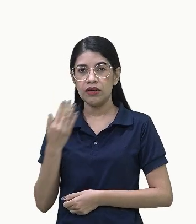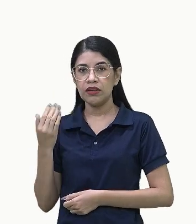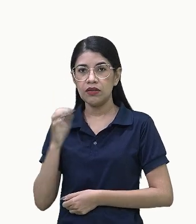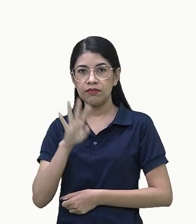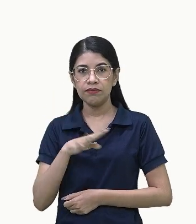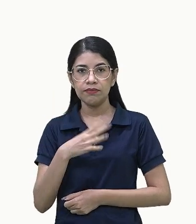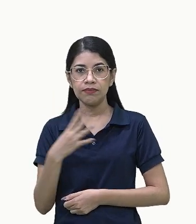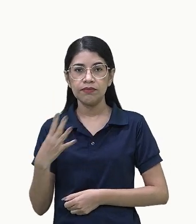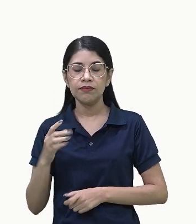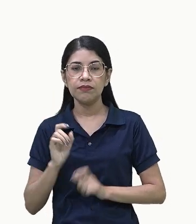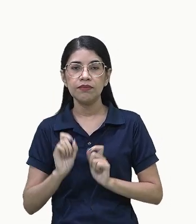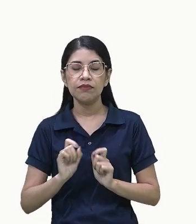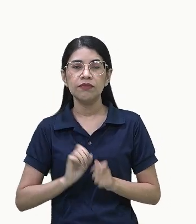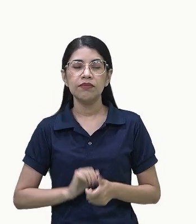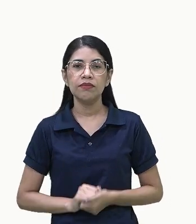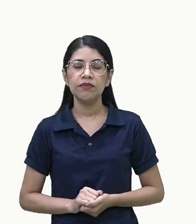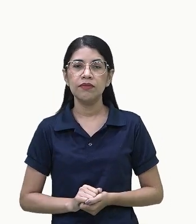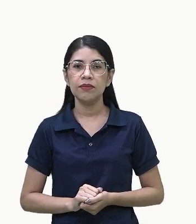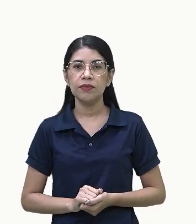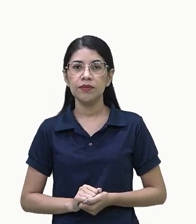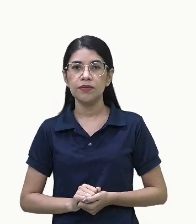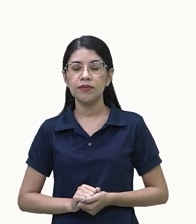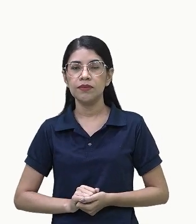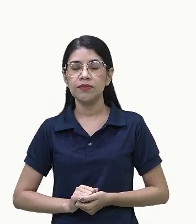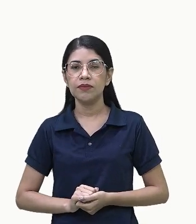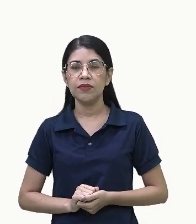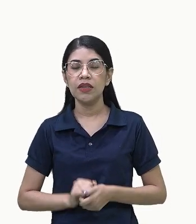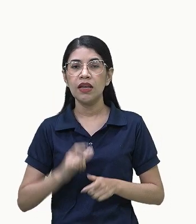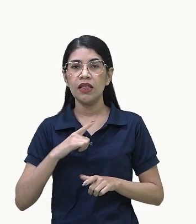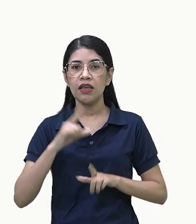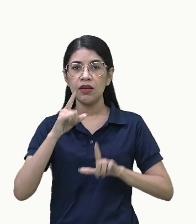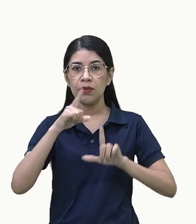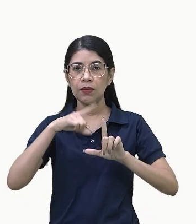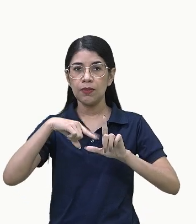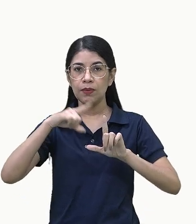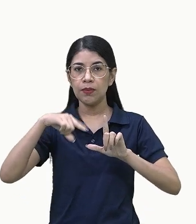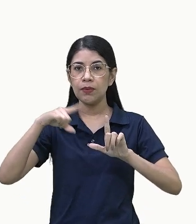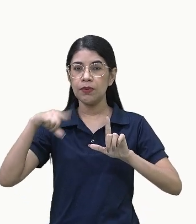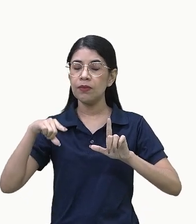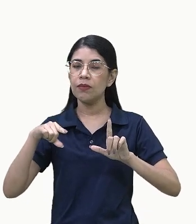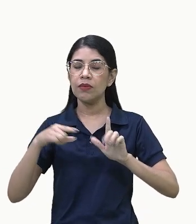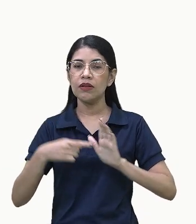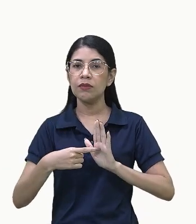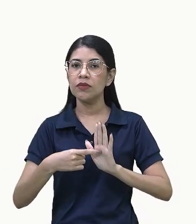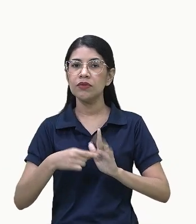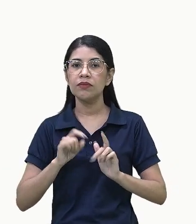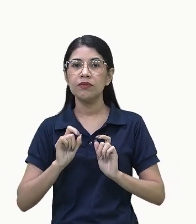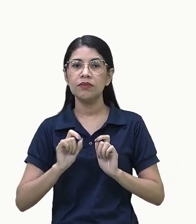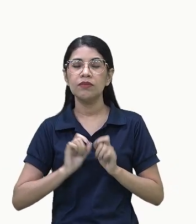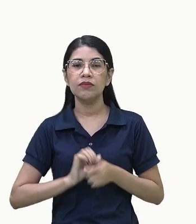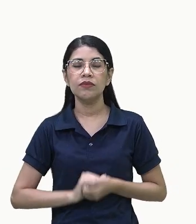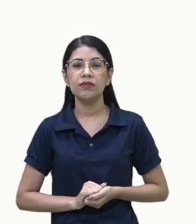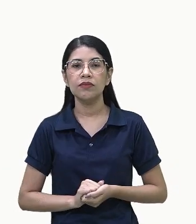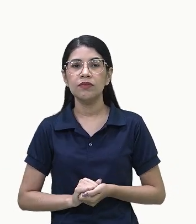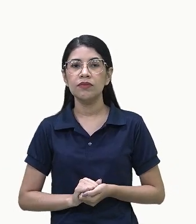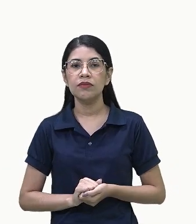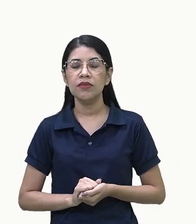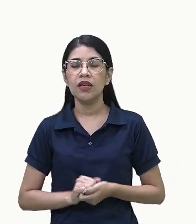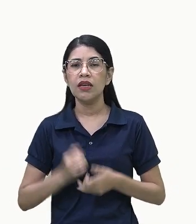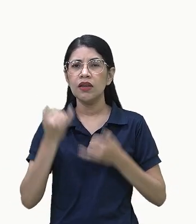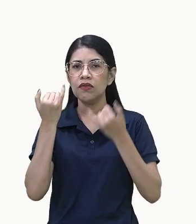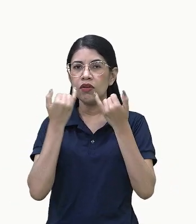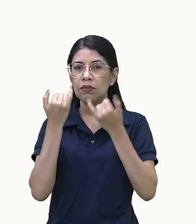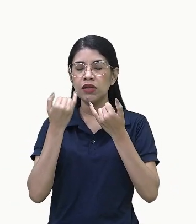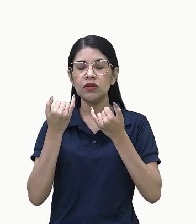Tá aí, então nós temos aí um gráfico, na verdade, né? Onde nós temos todas as informações